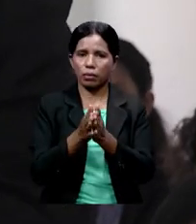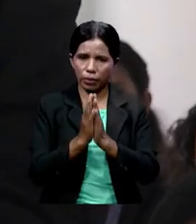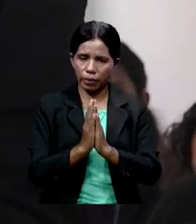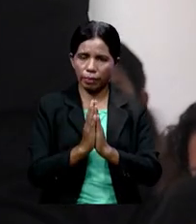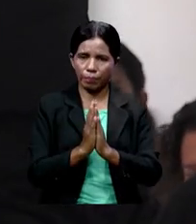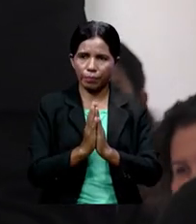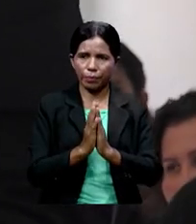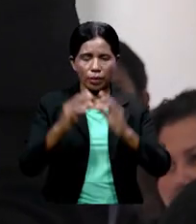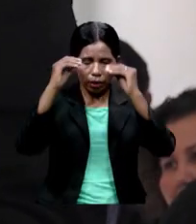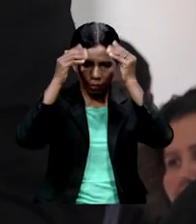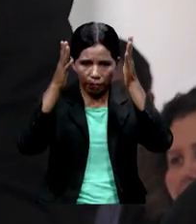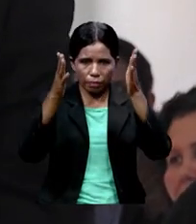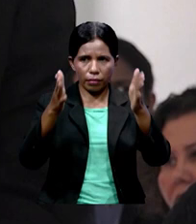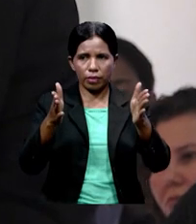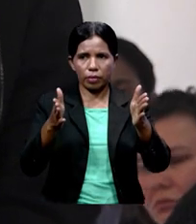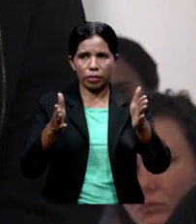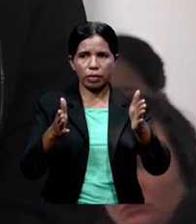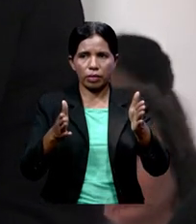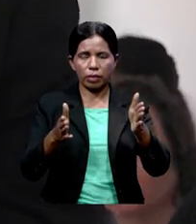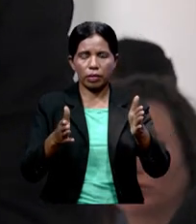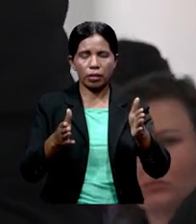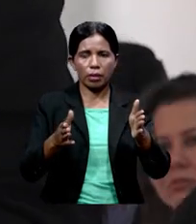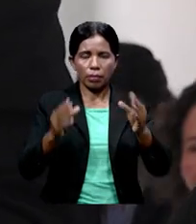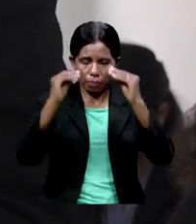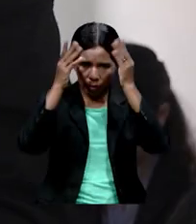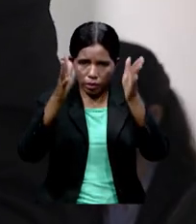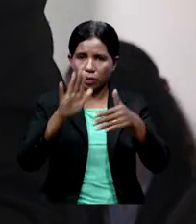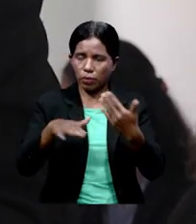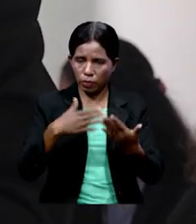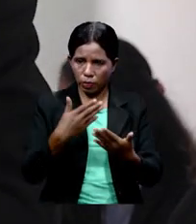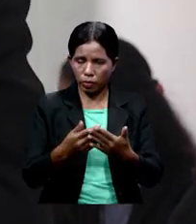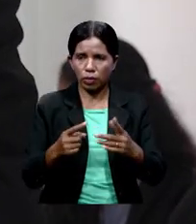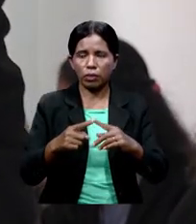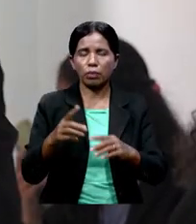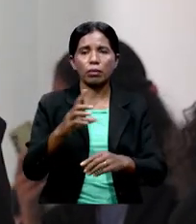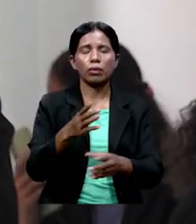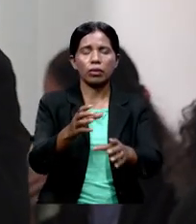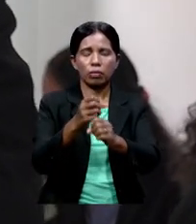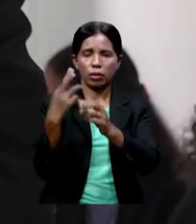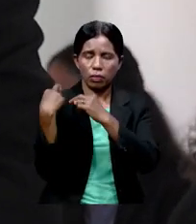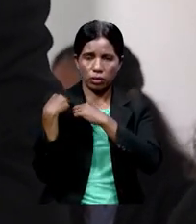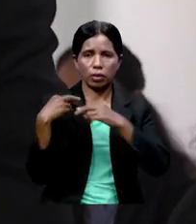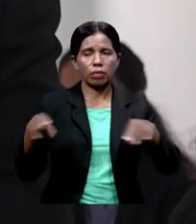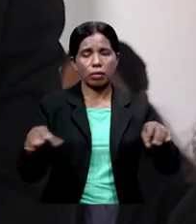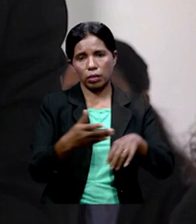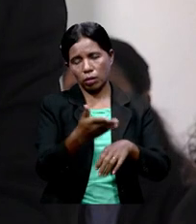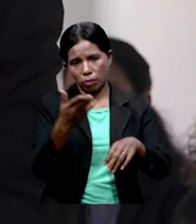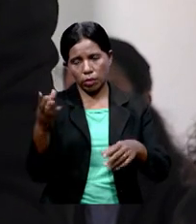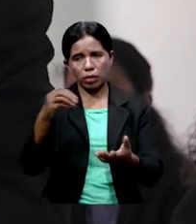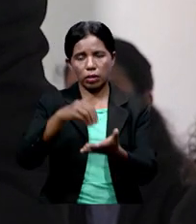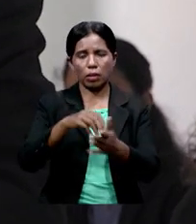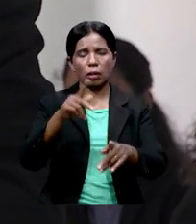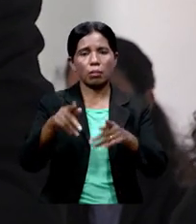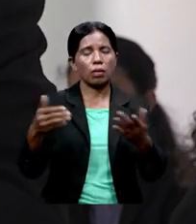para senhores, senhoras e senhores professores, também hoje estão com você, e também ser lá o seu fogo em